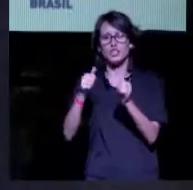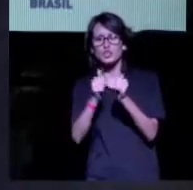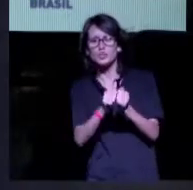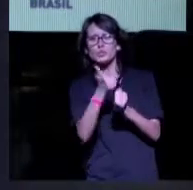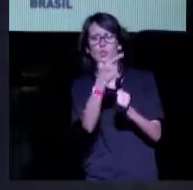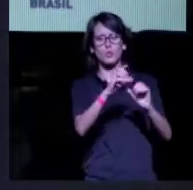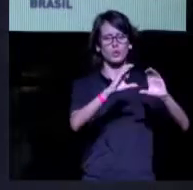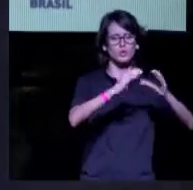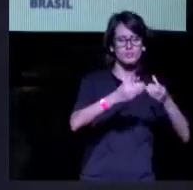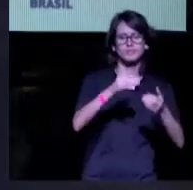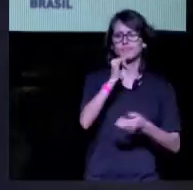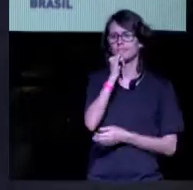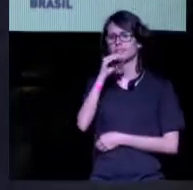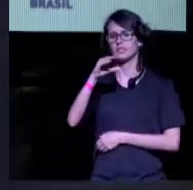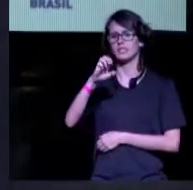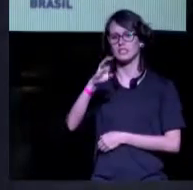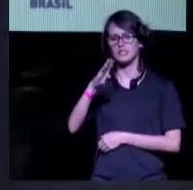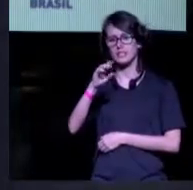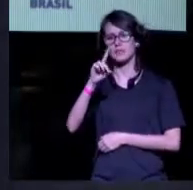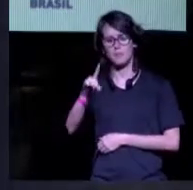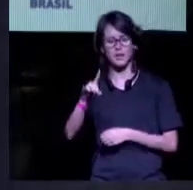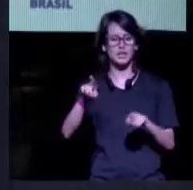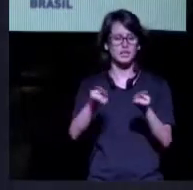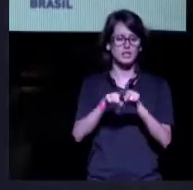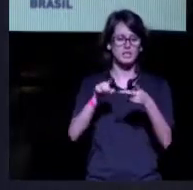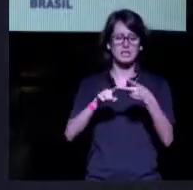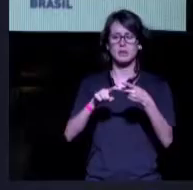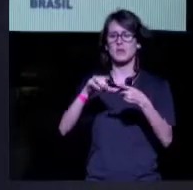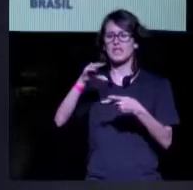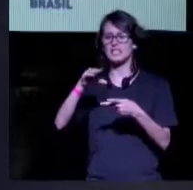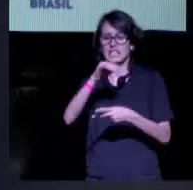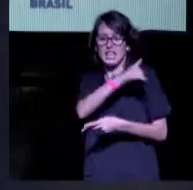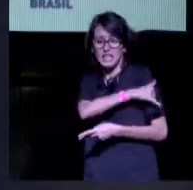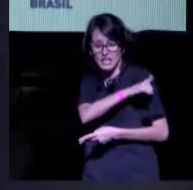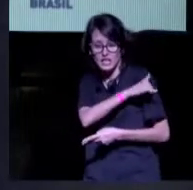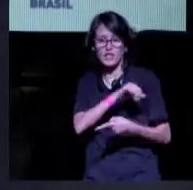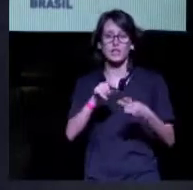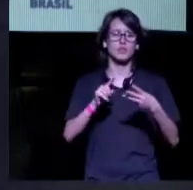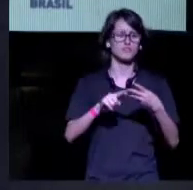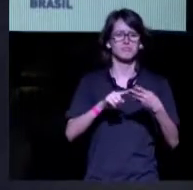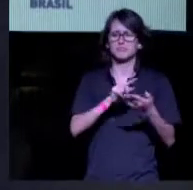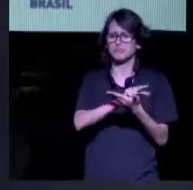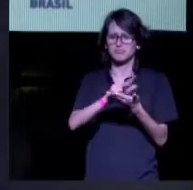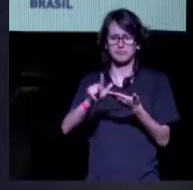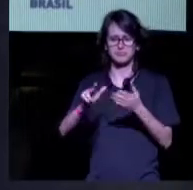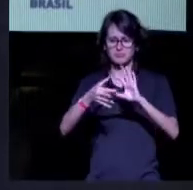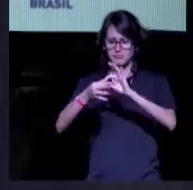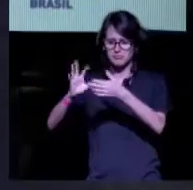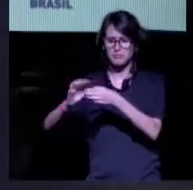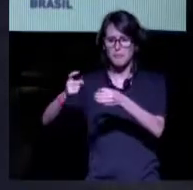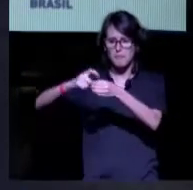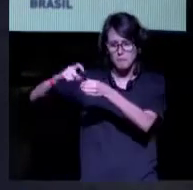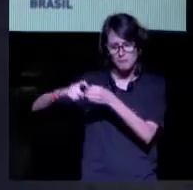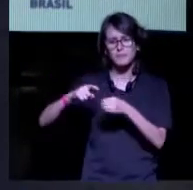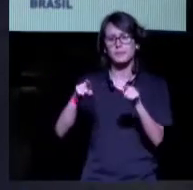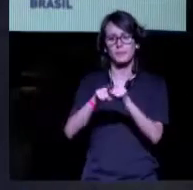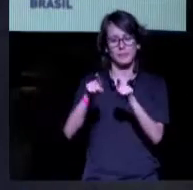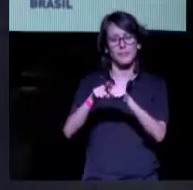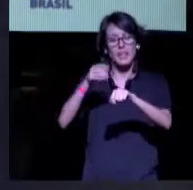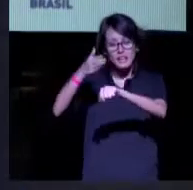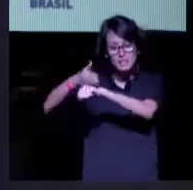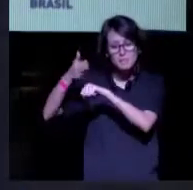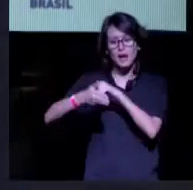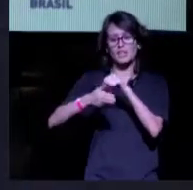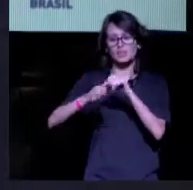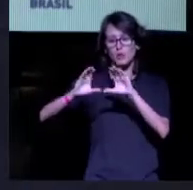como cebeds como a firjan como a ser rio como é a questão também a do rio negócio faz parte da unidade da prefeitura